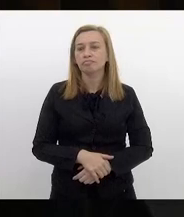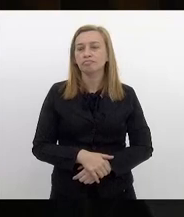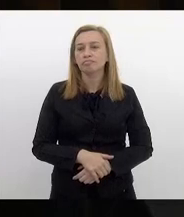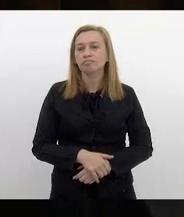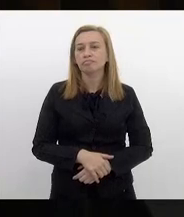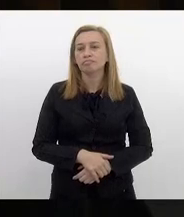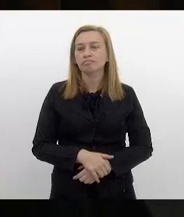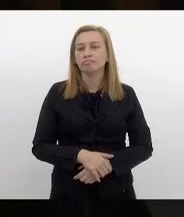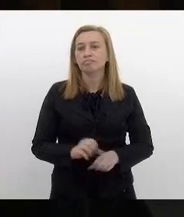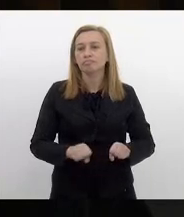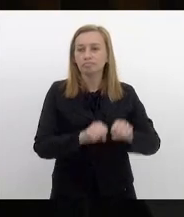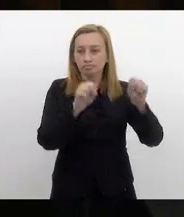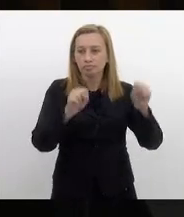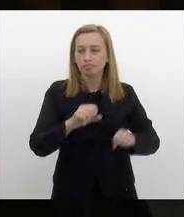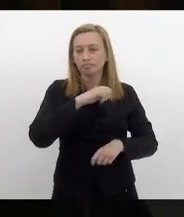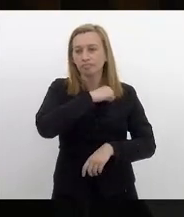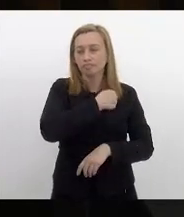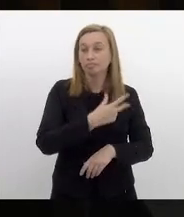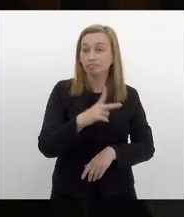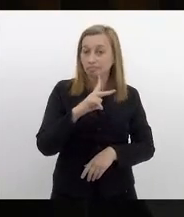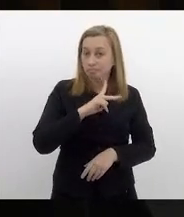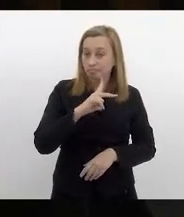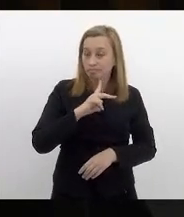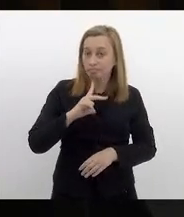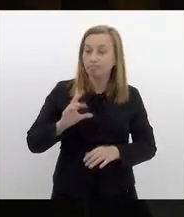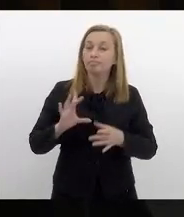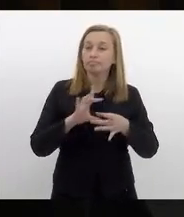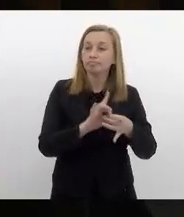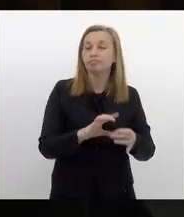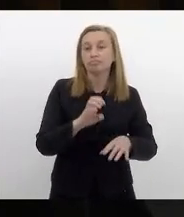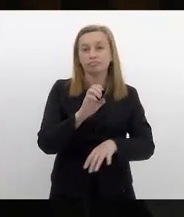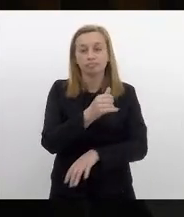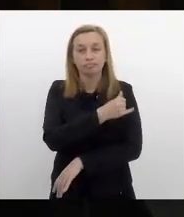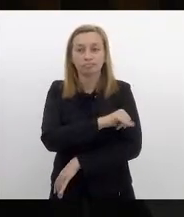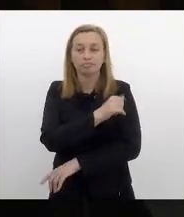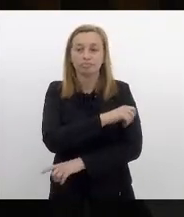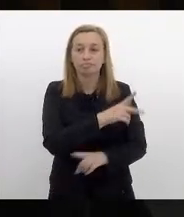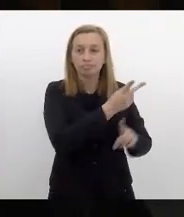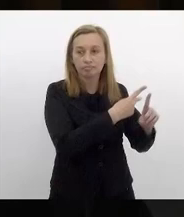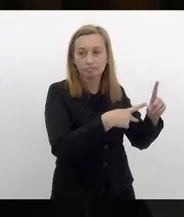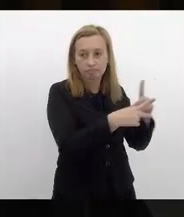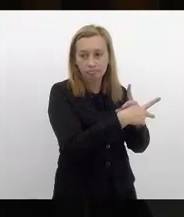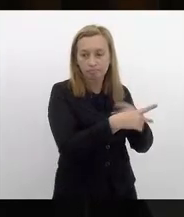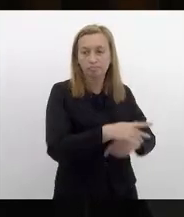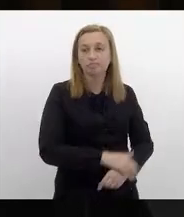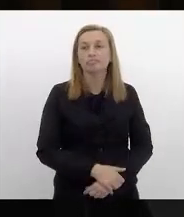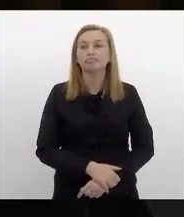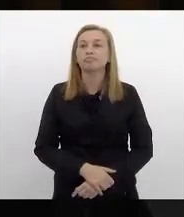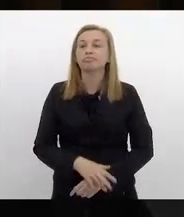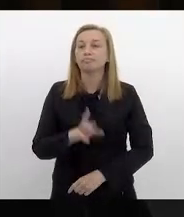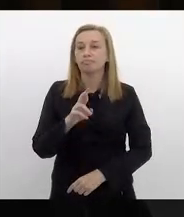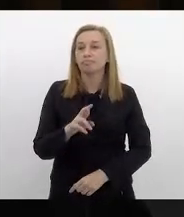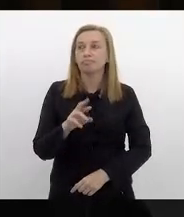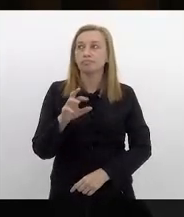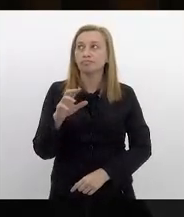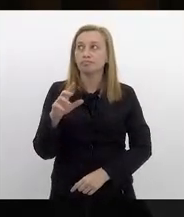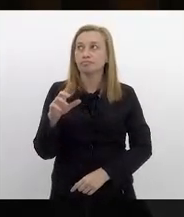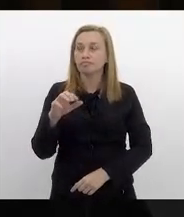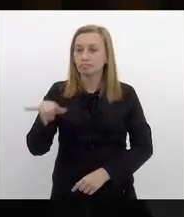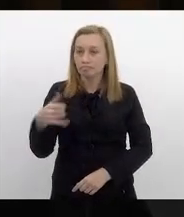próprio complementar do Rio Previdência, o